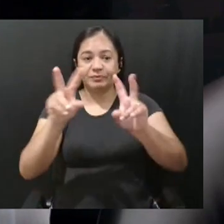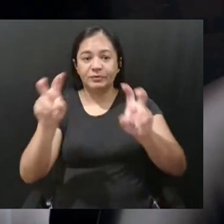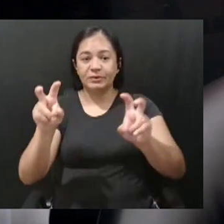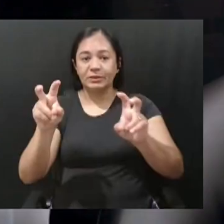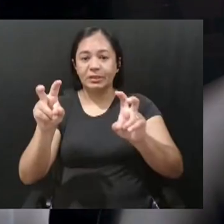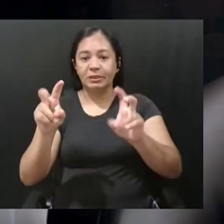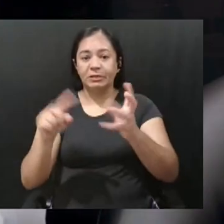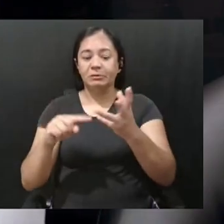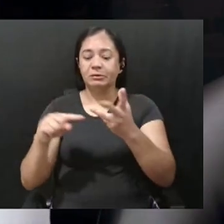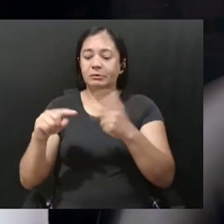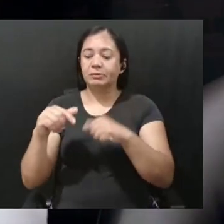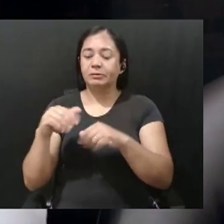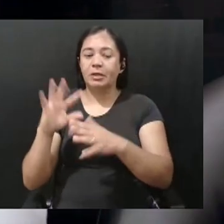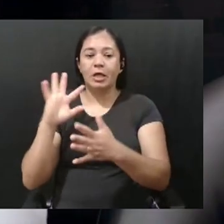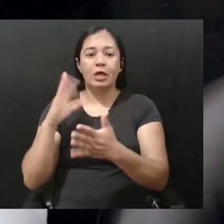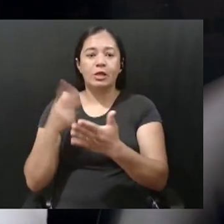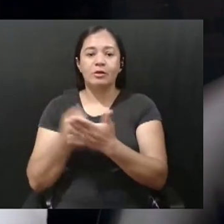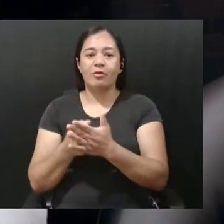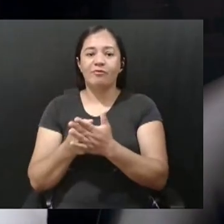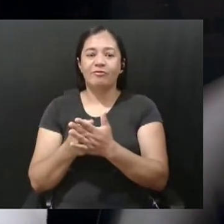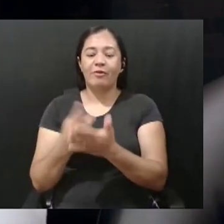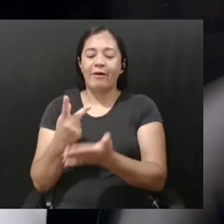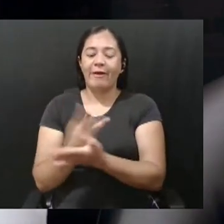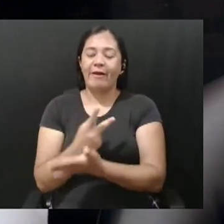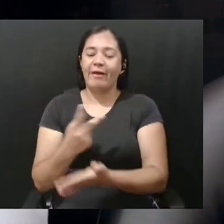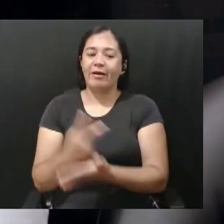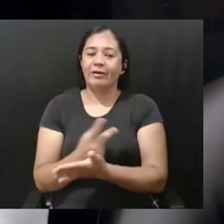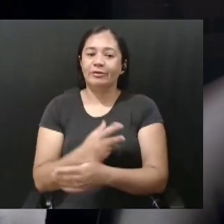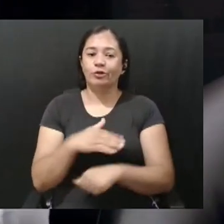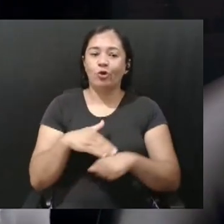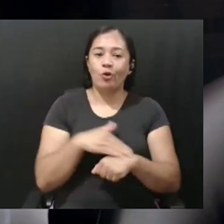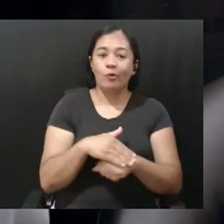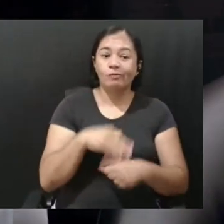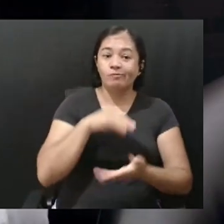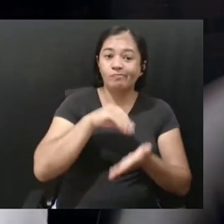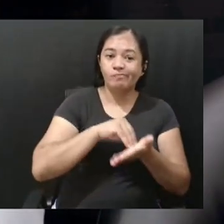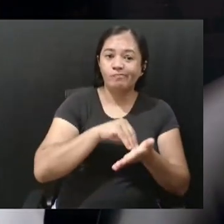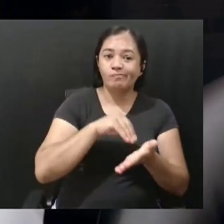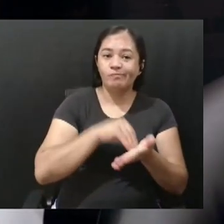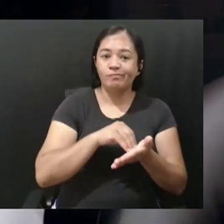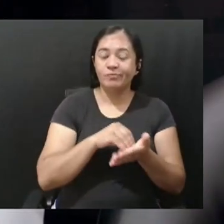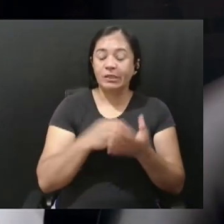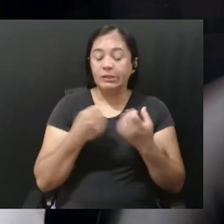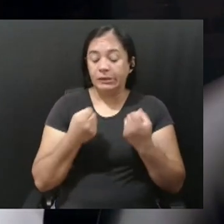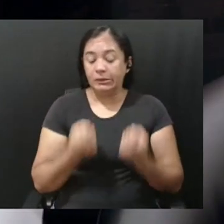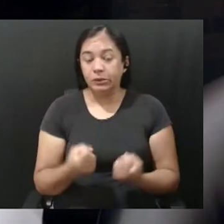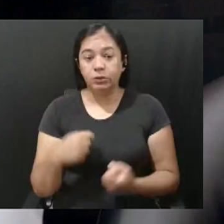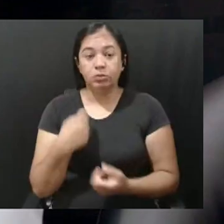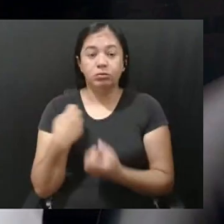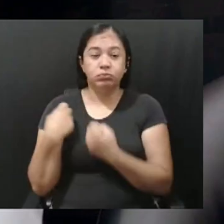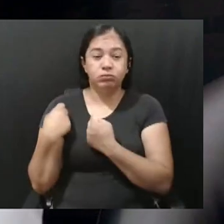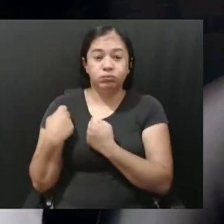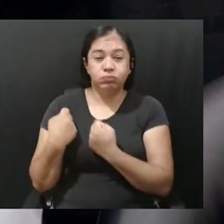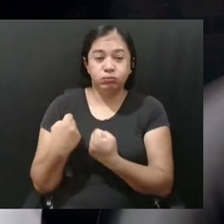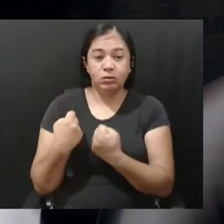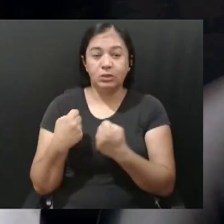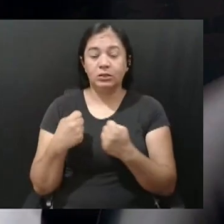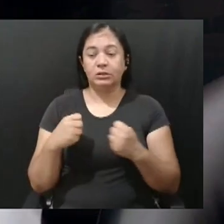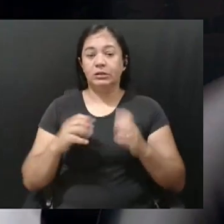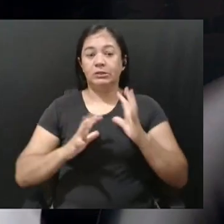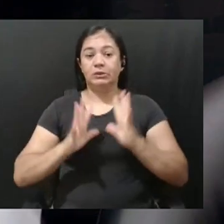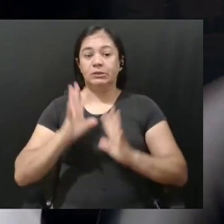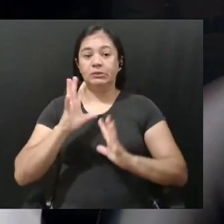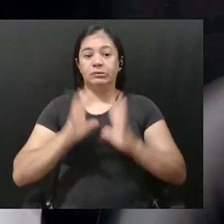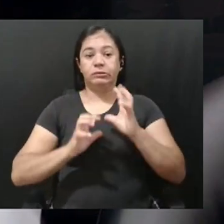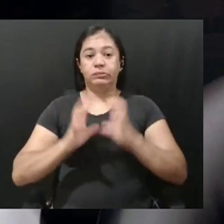foram ditas, Uhum. ah, pesos que a gente carrega, né, conflitos assim muito fortes. E assim, o que que acontece? O Natal ele traz